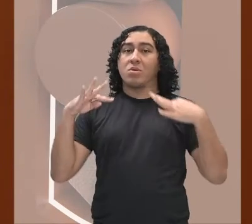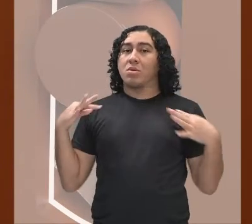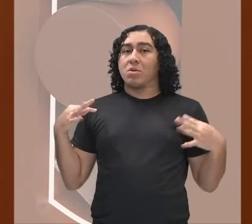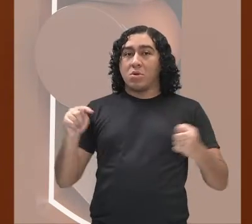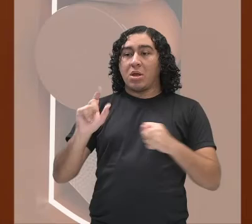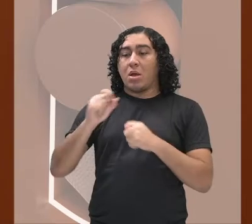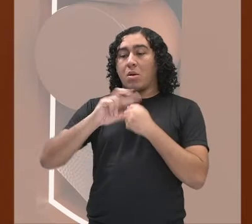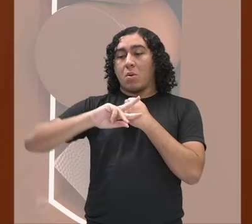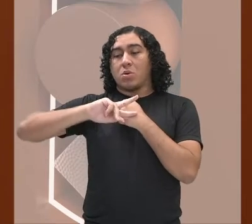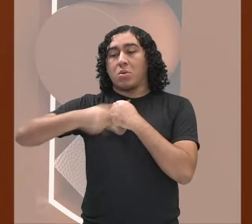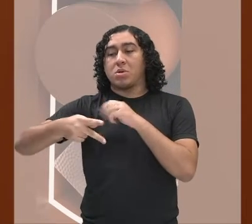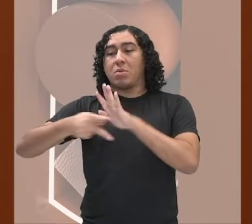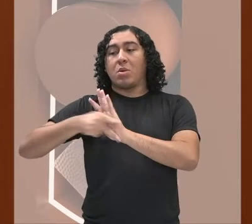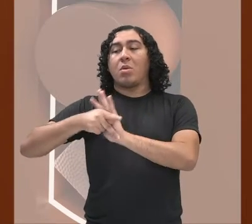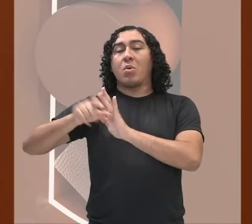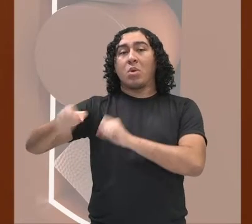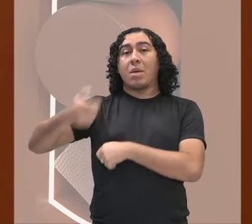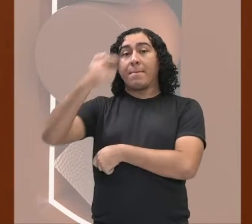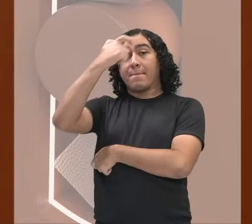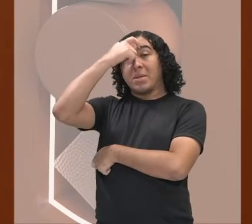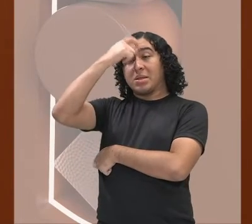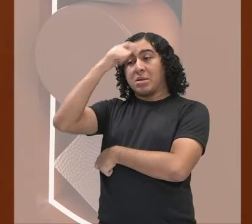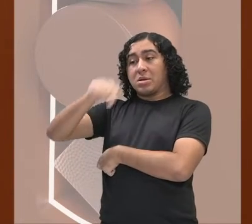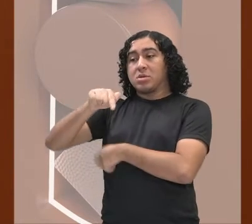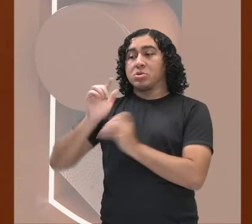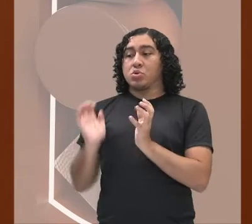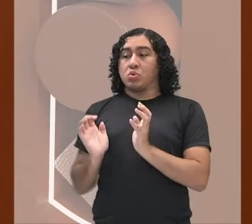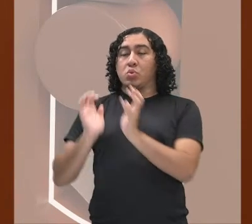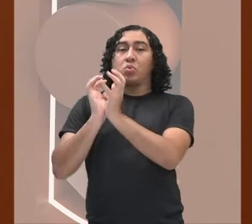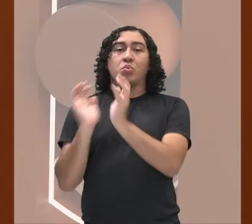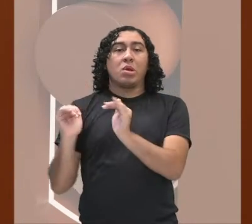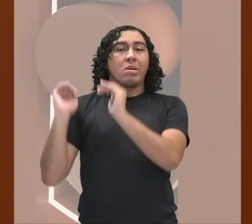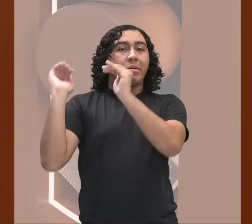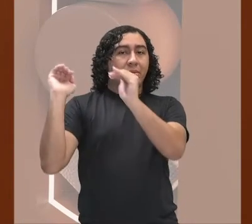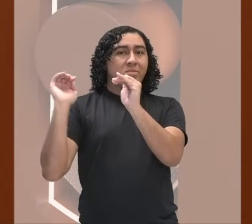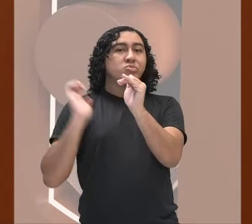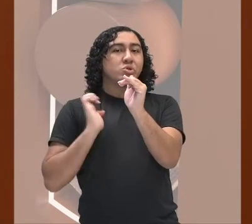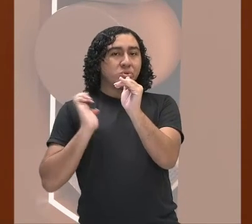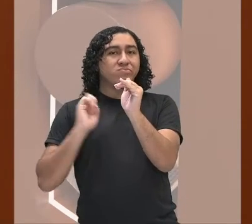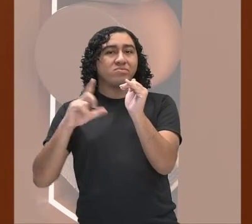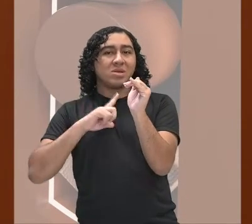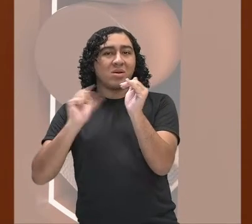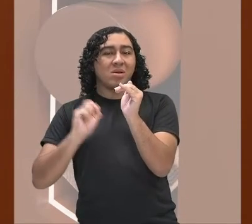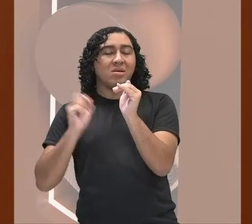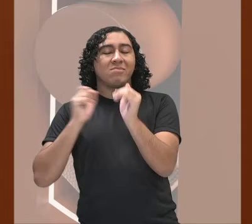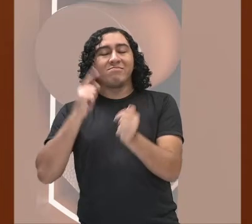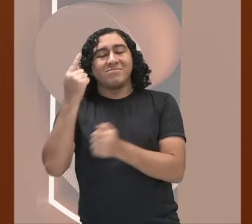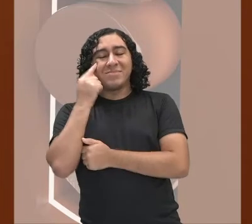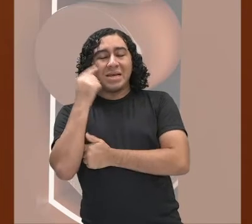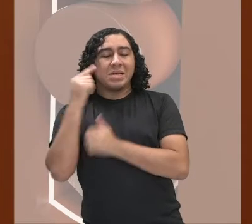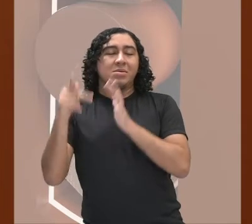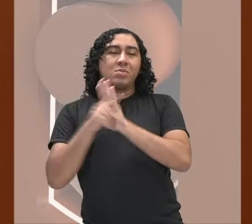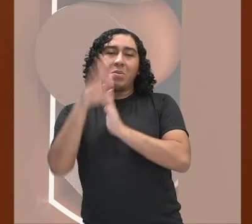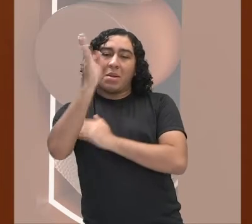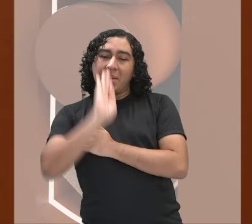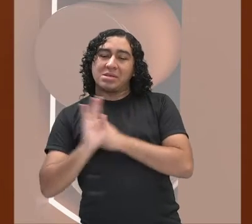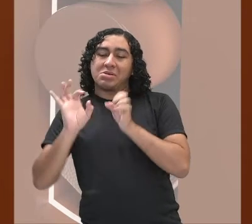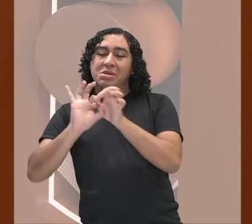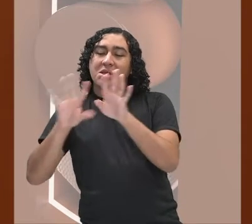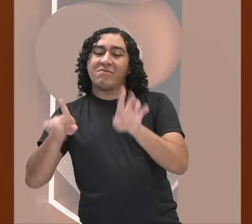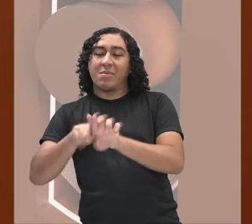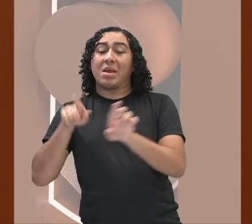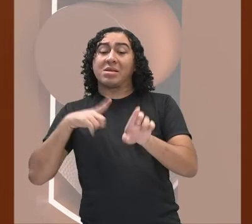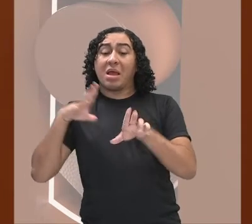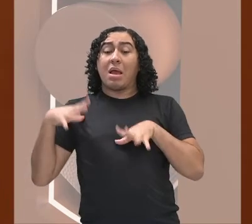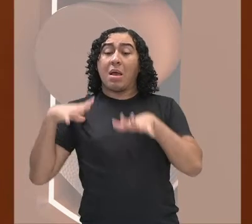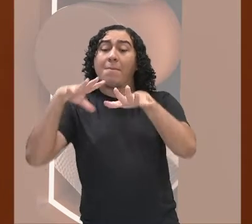fruto dessa mentalidade dessa elite que construiu aí a independência e que se apropriou